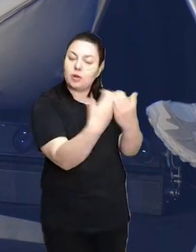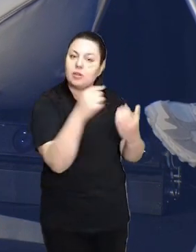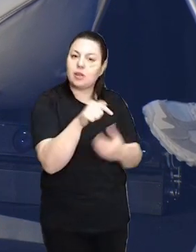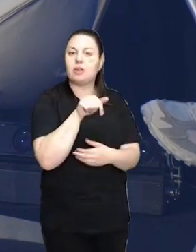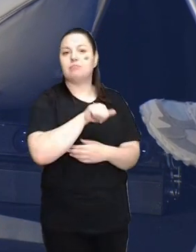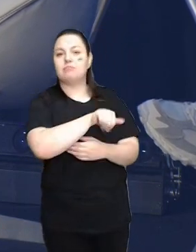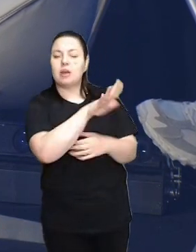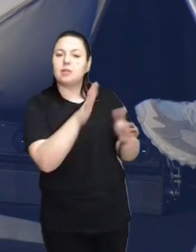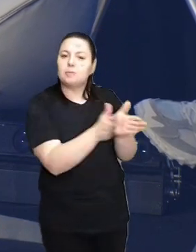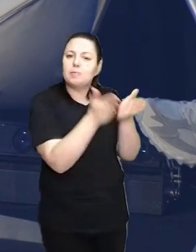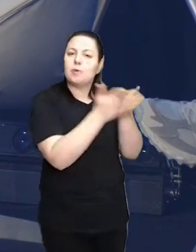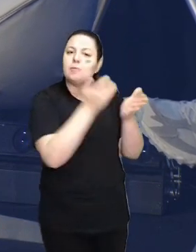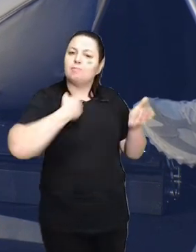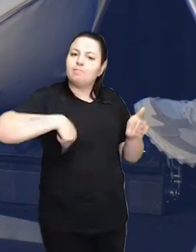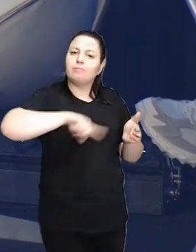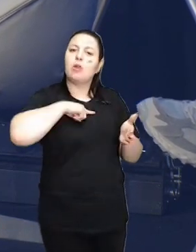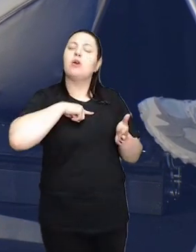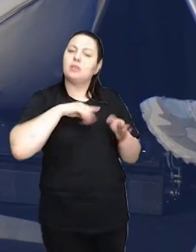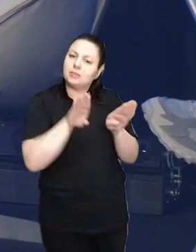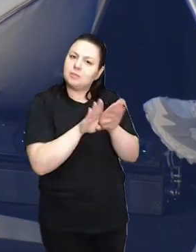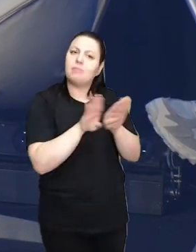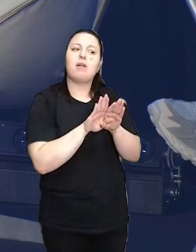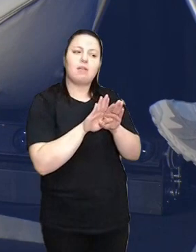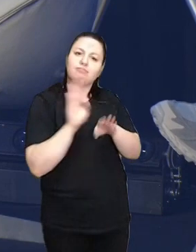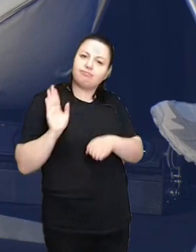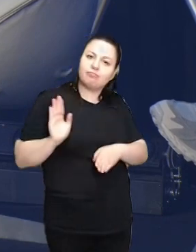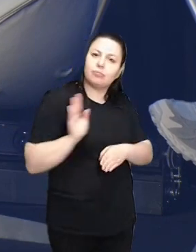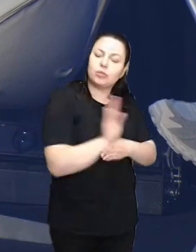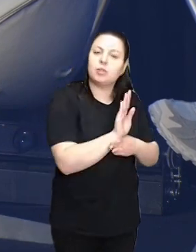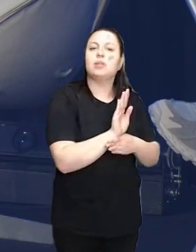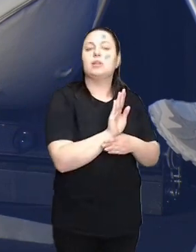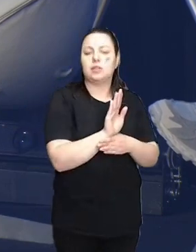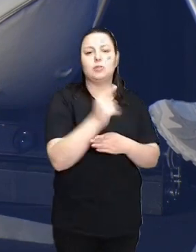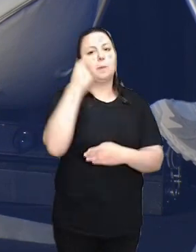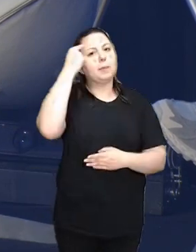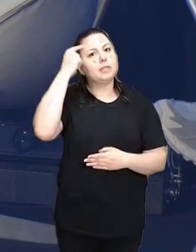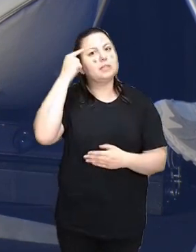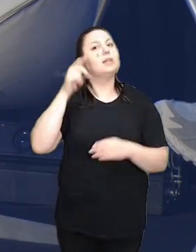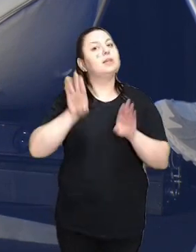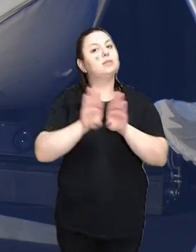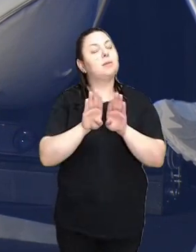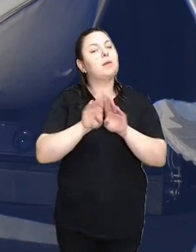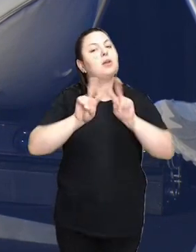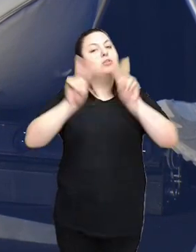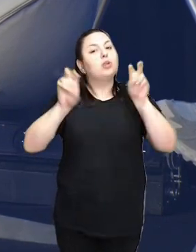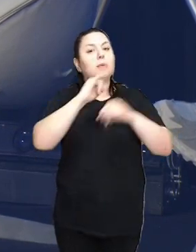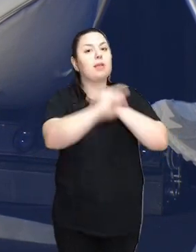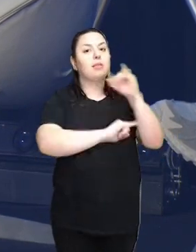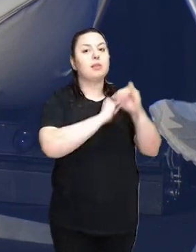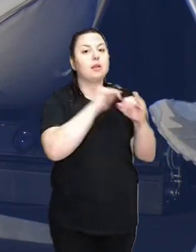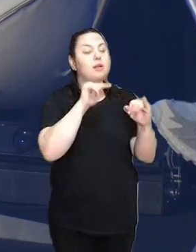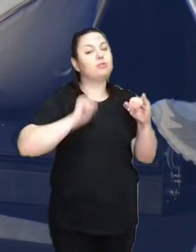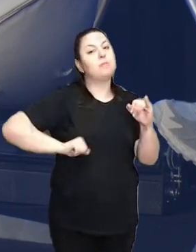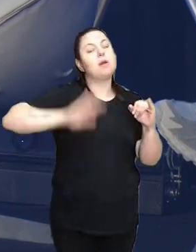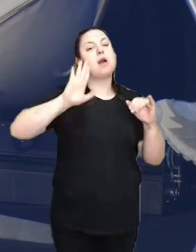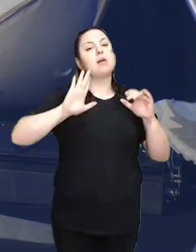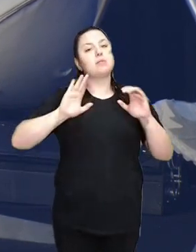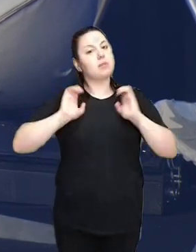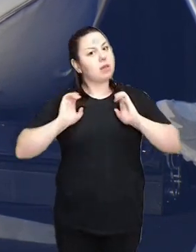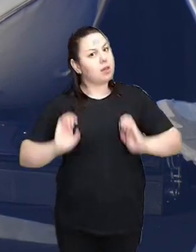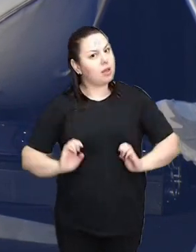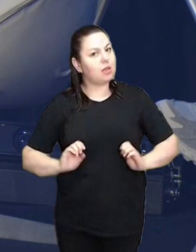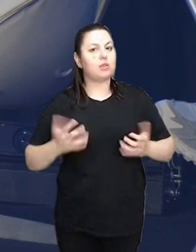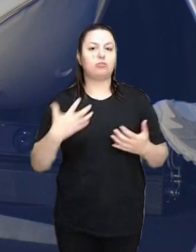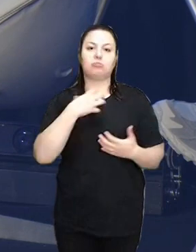adolescentes como realizar um uso mais ético, né, da internet, como fazer um uso positivo